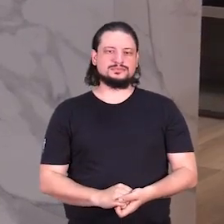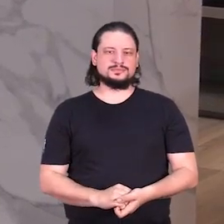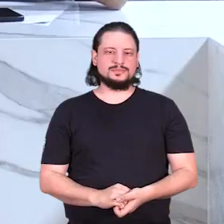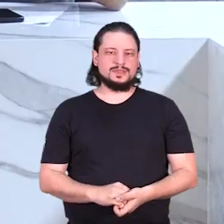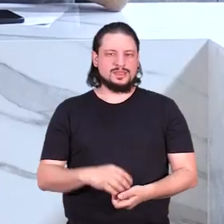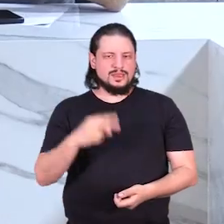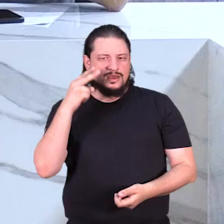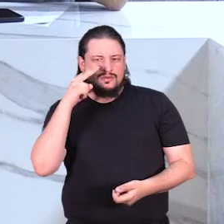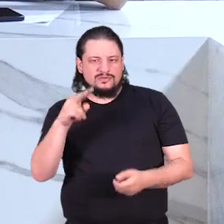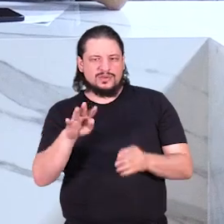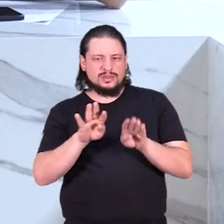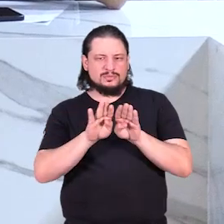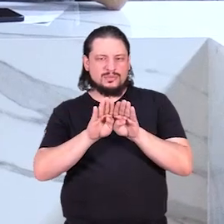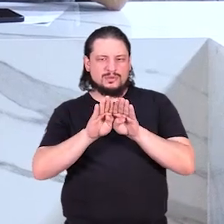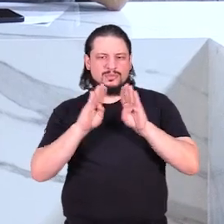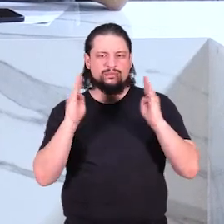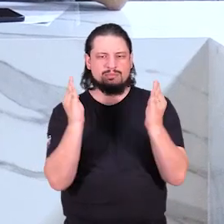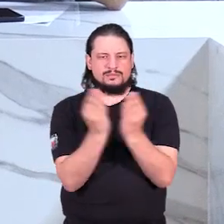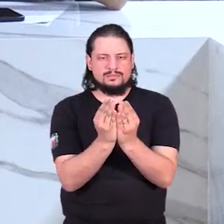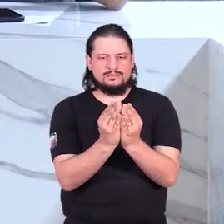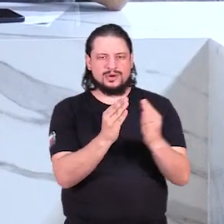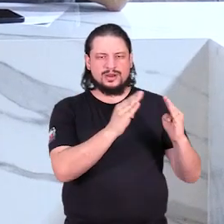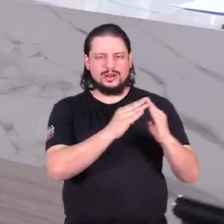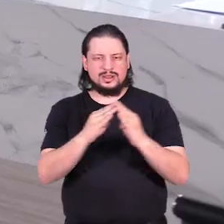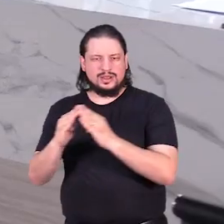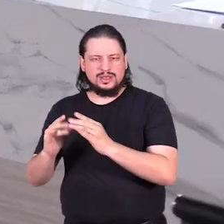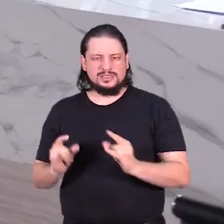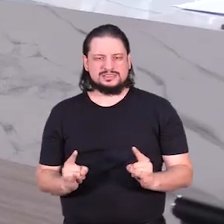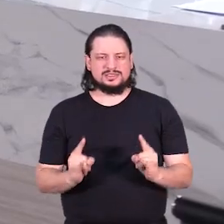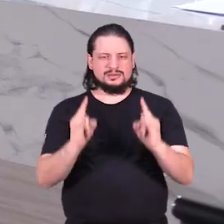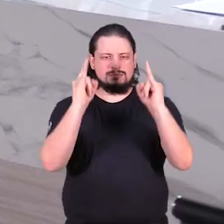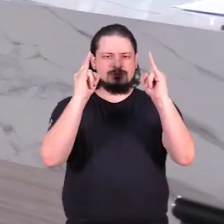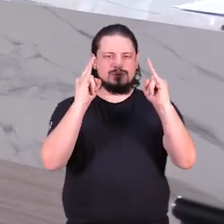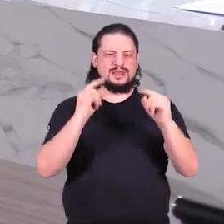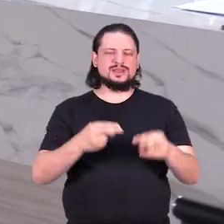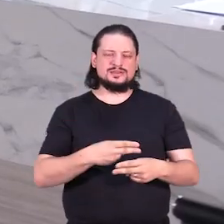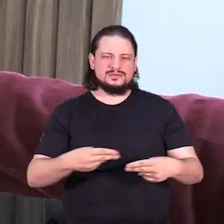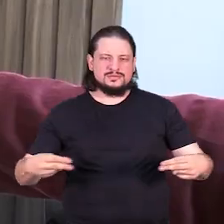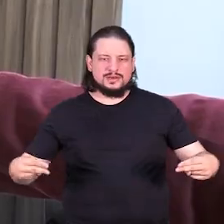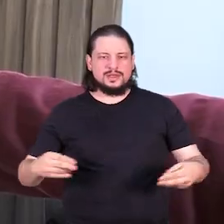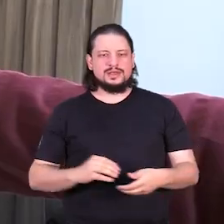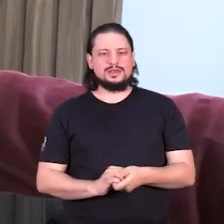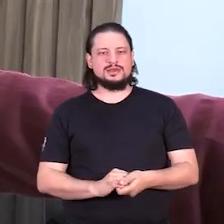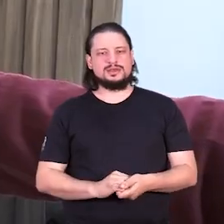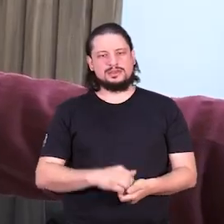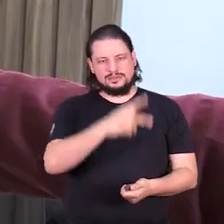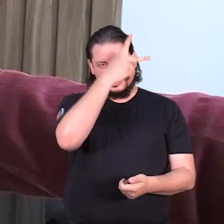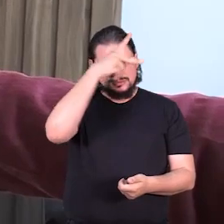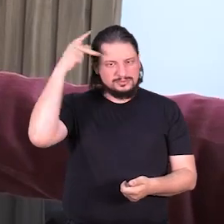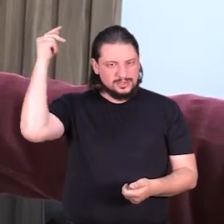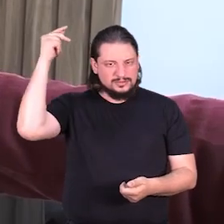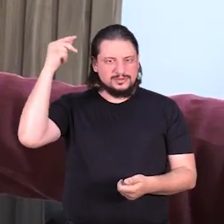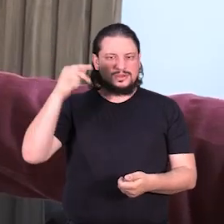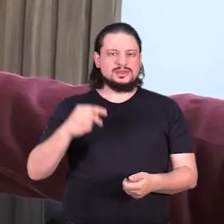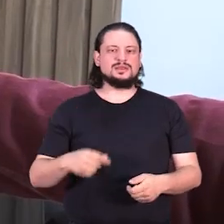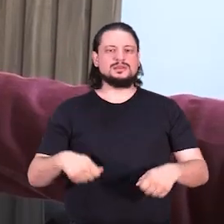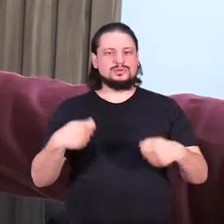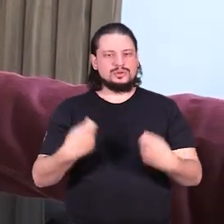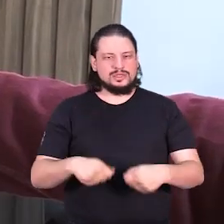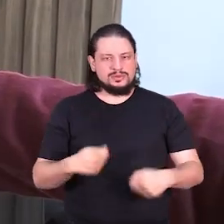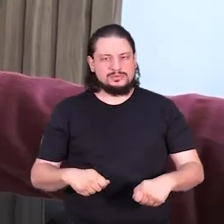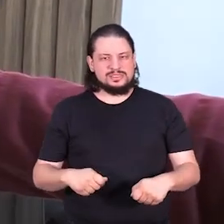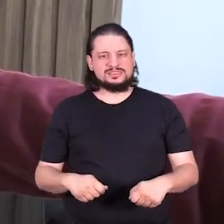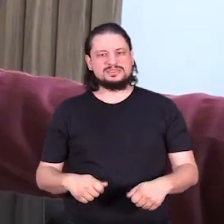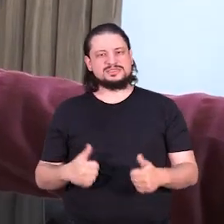a sua qualidade de vida nós temos vistos aí muitos condomínios também temos que entender que o serviço público tem que acompanhar principalmente na questão